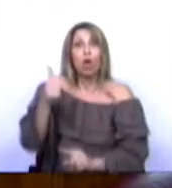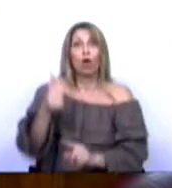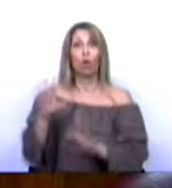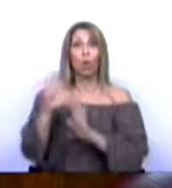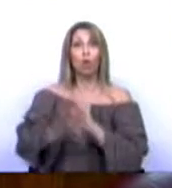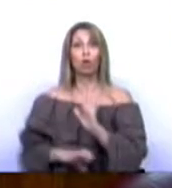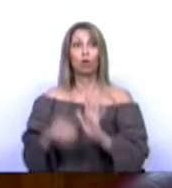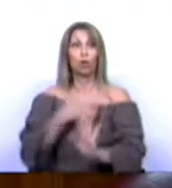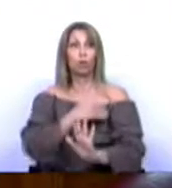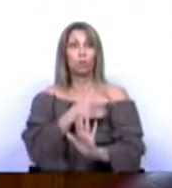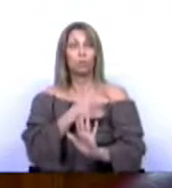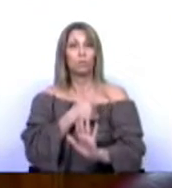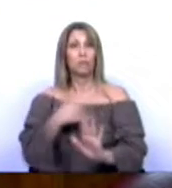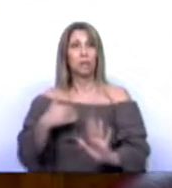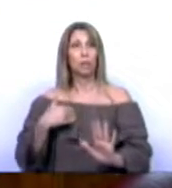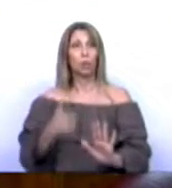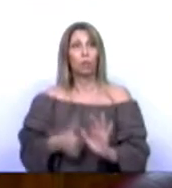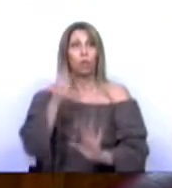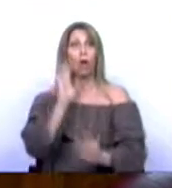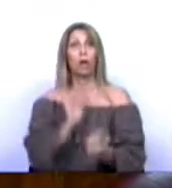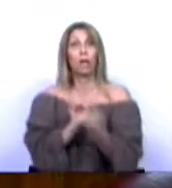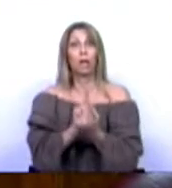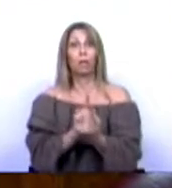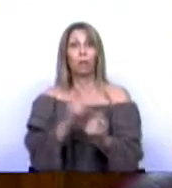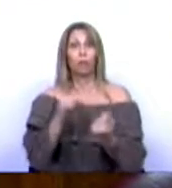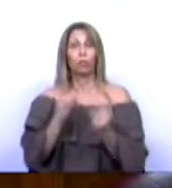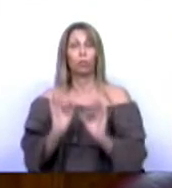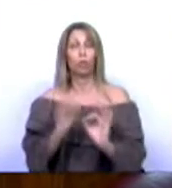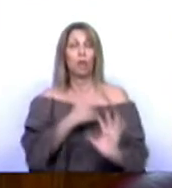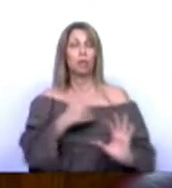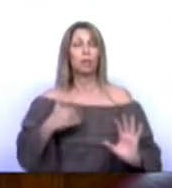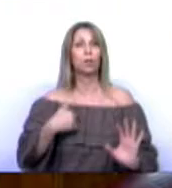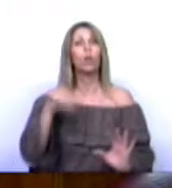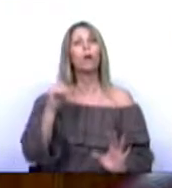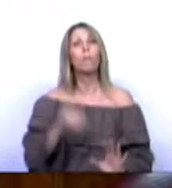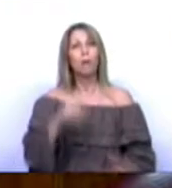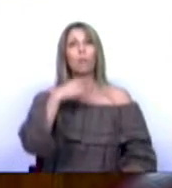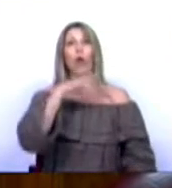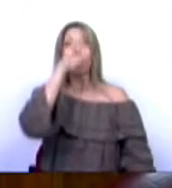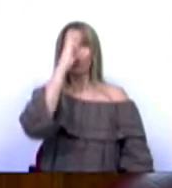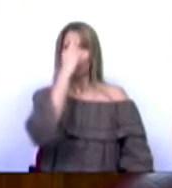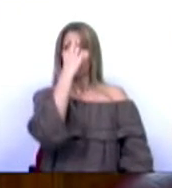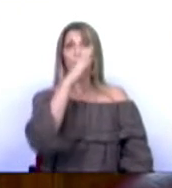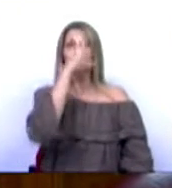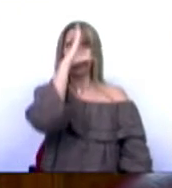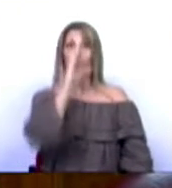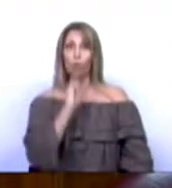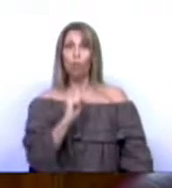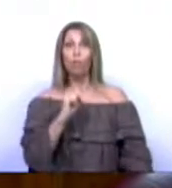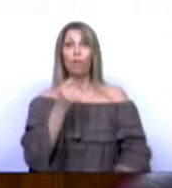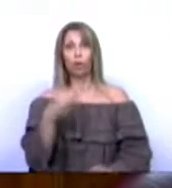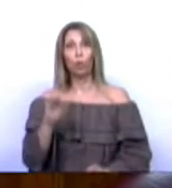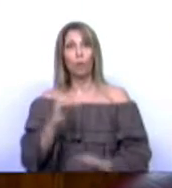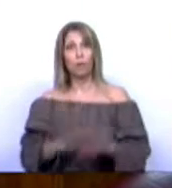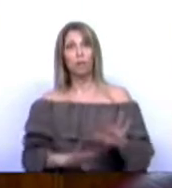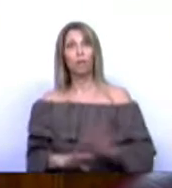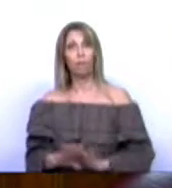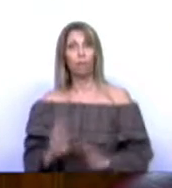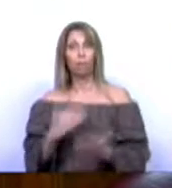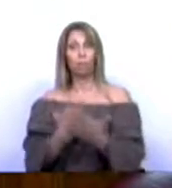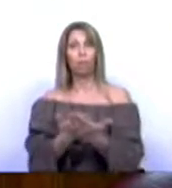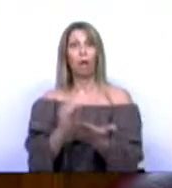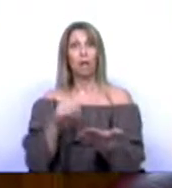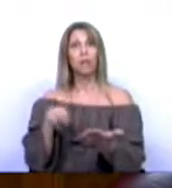de atendimento na área da saúde, mas também com o esforço que tem vindo a ser feito por parte do Governo do Partido Socialista para que o Serviço Nacional de